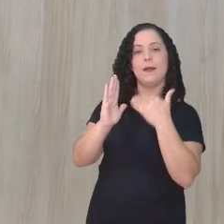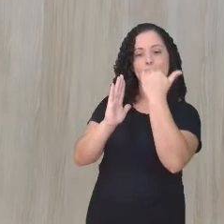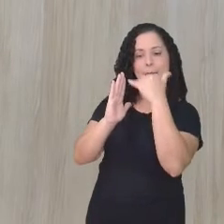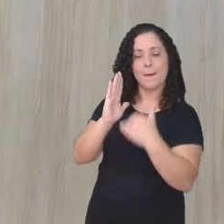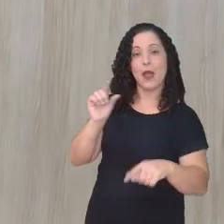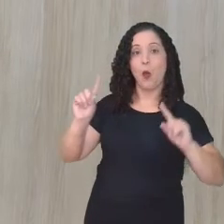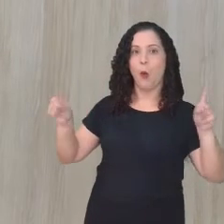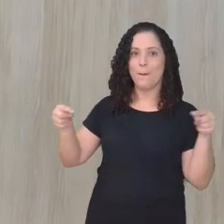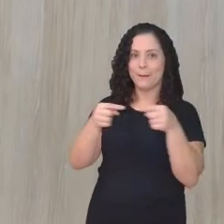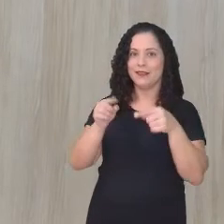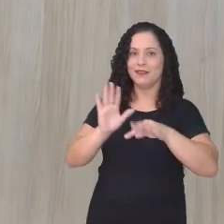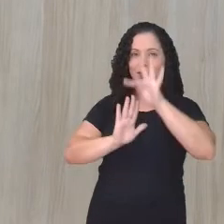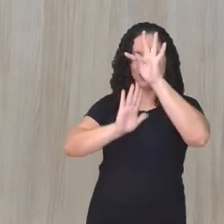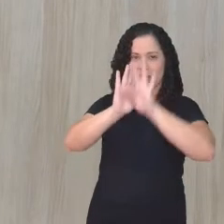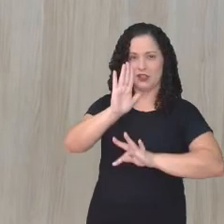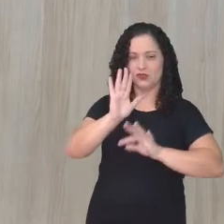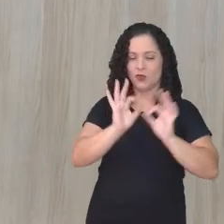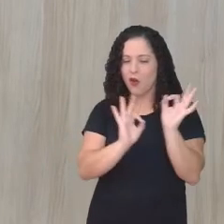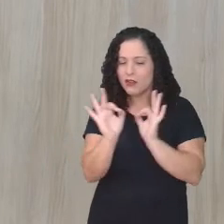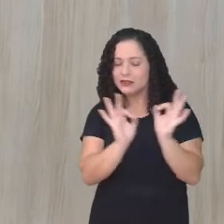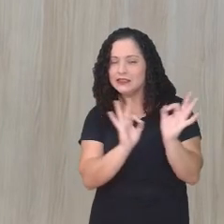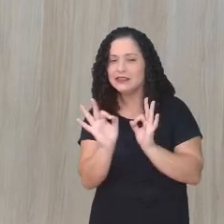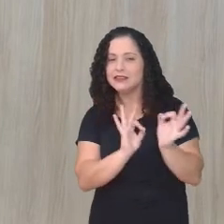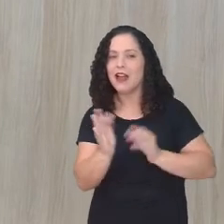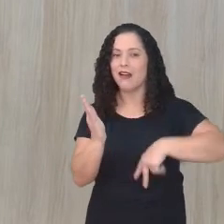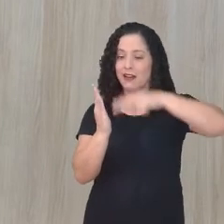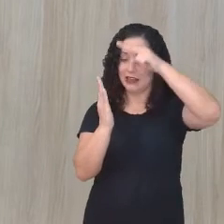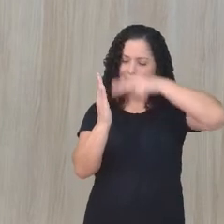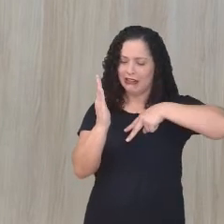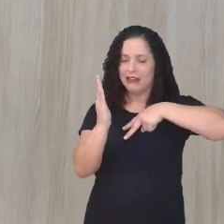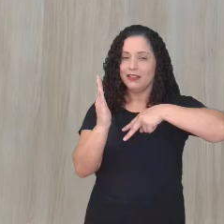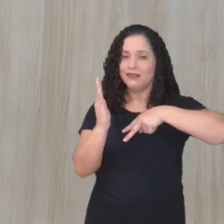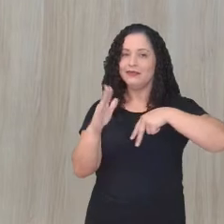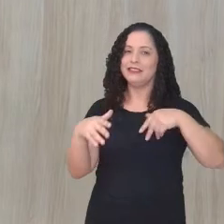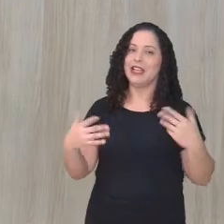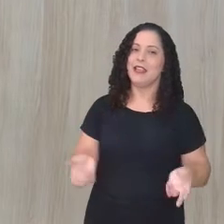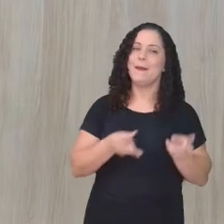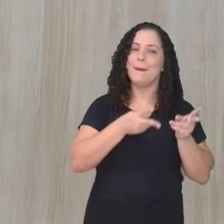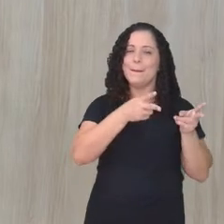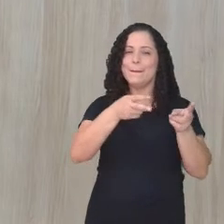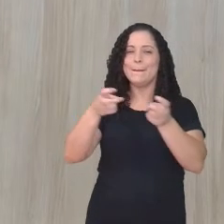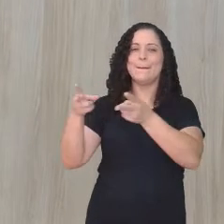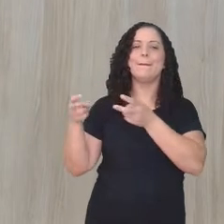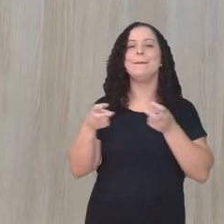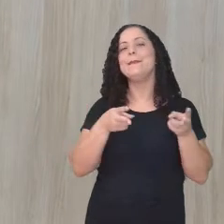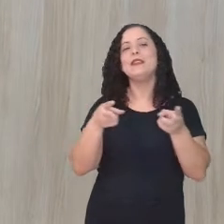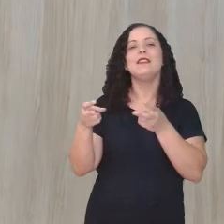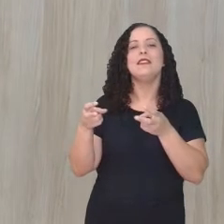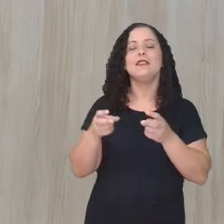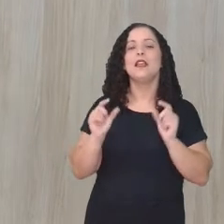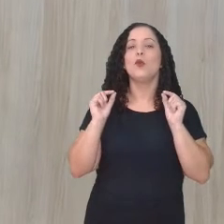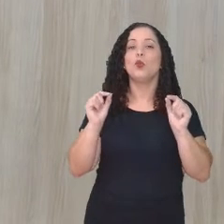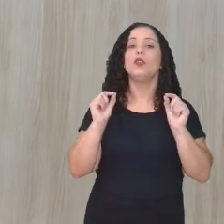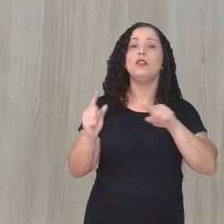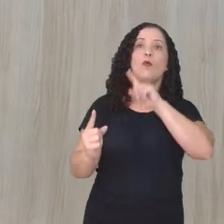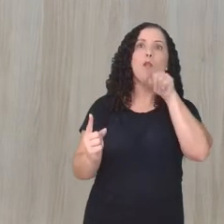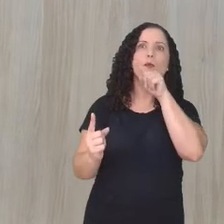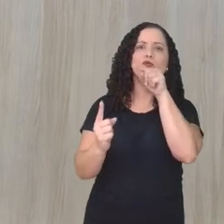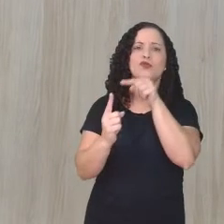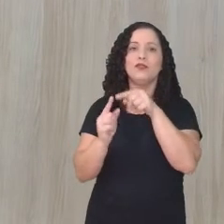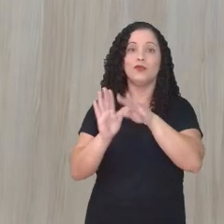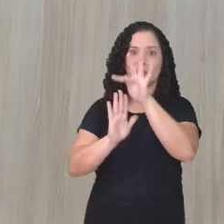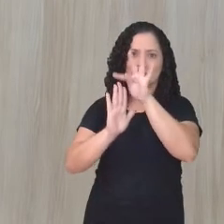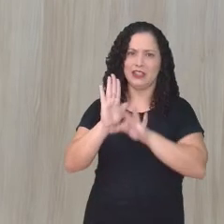esse texto, organiza aí o seu texto, lê, e aí você percebe que qual é a função do seu texto, não